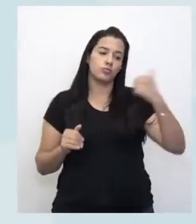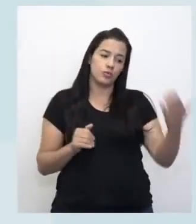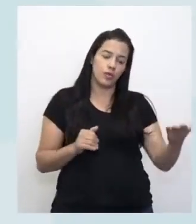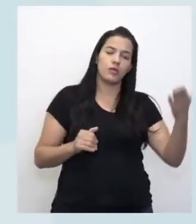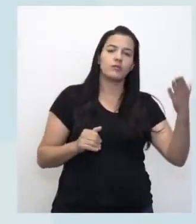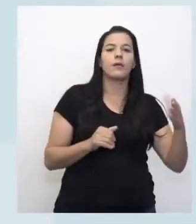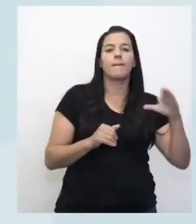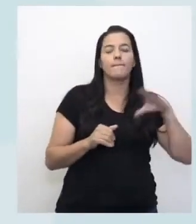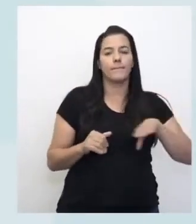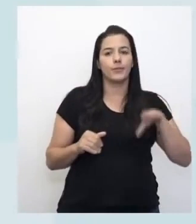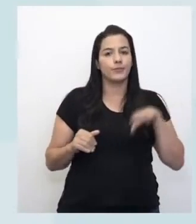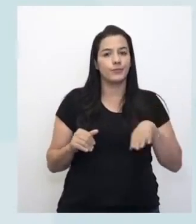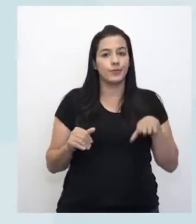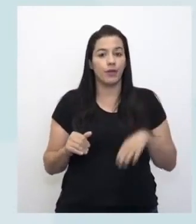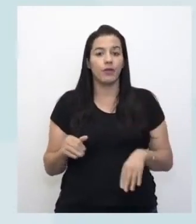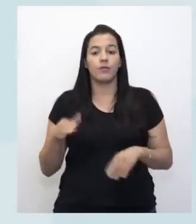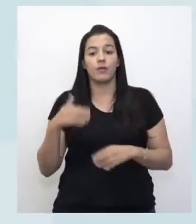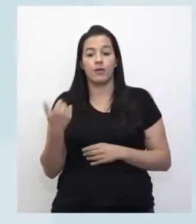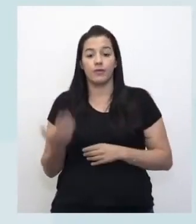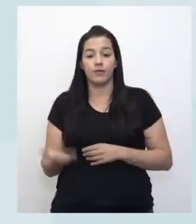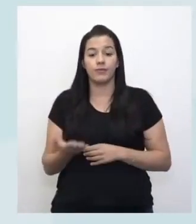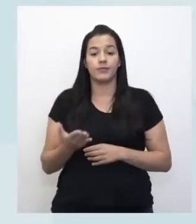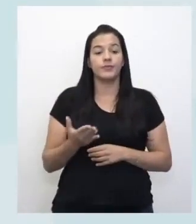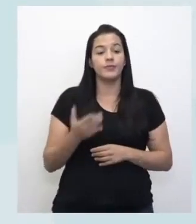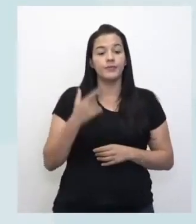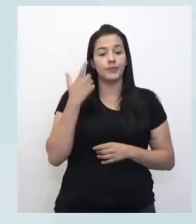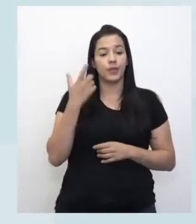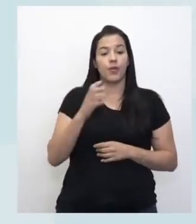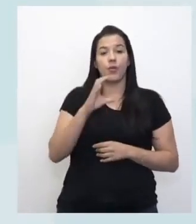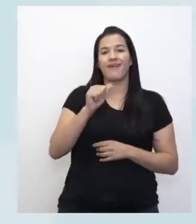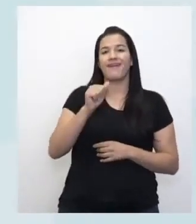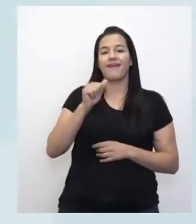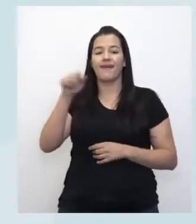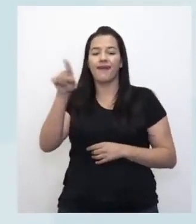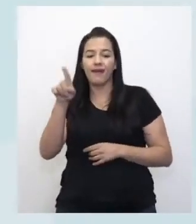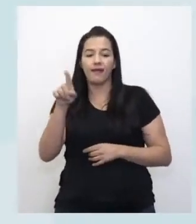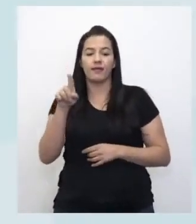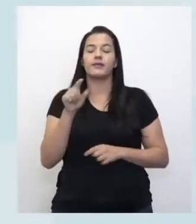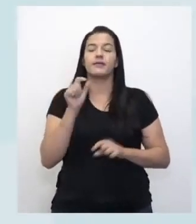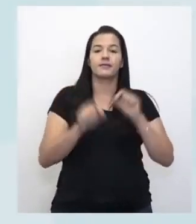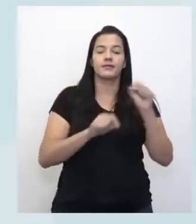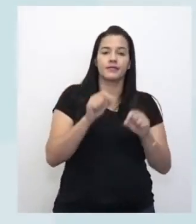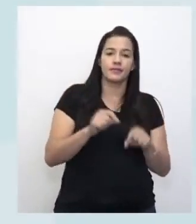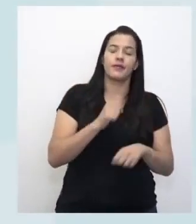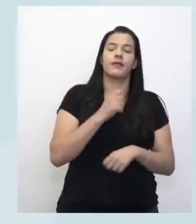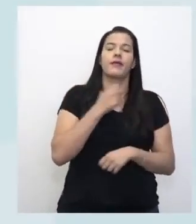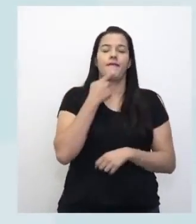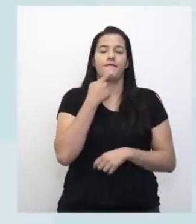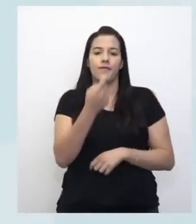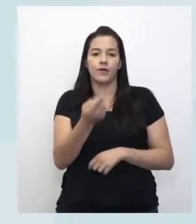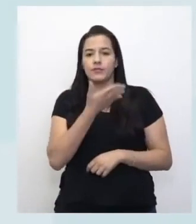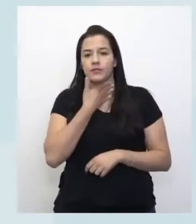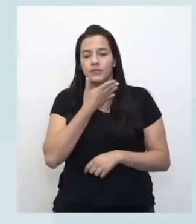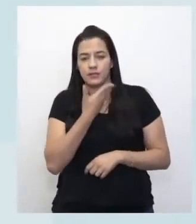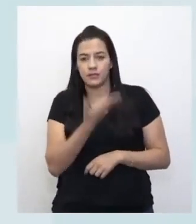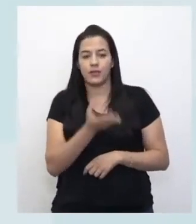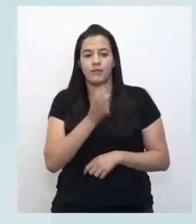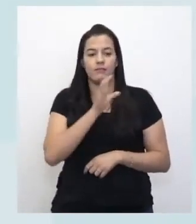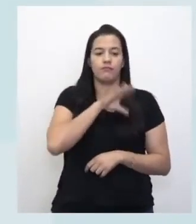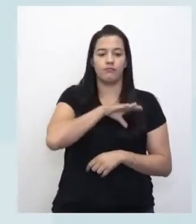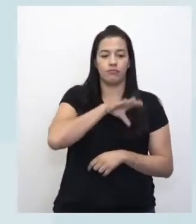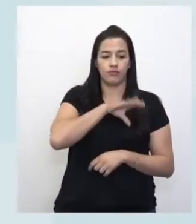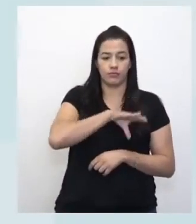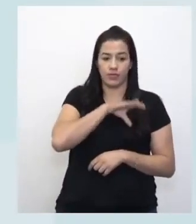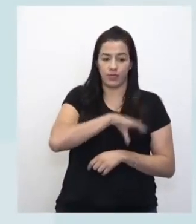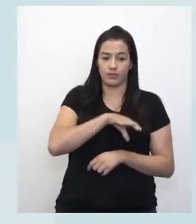né? O K para o poeta, para o eu lírico, no caso, o eu lírico, que é a voz que fala no poema, o K é Portugal, porque